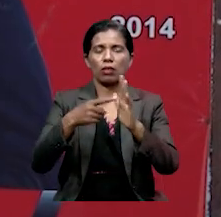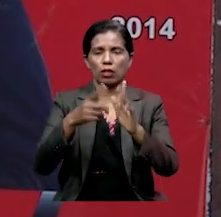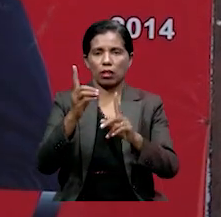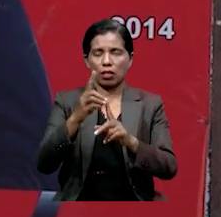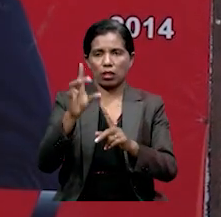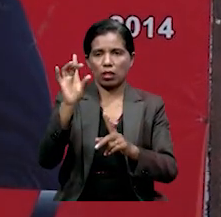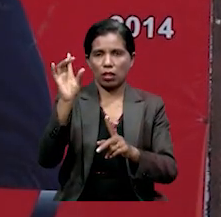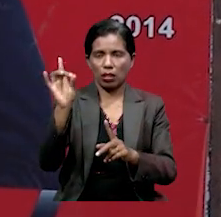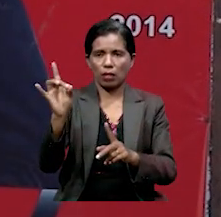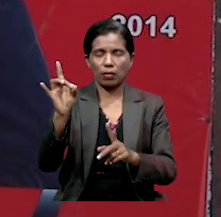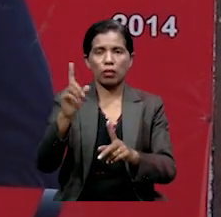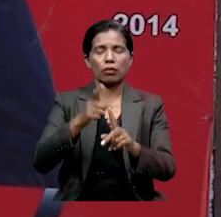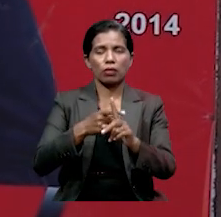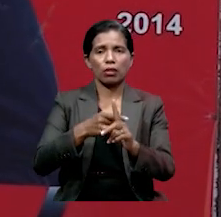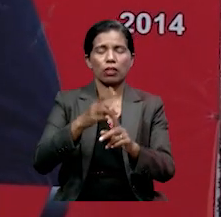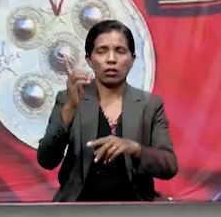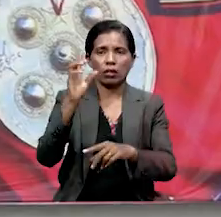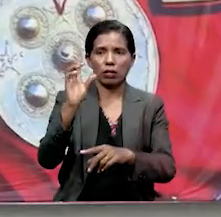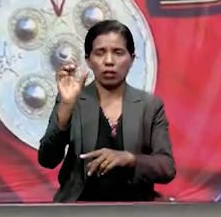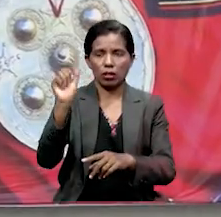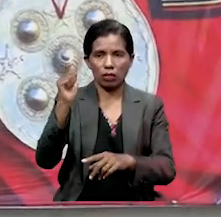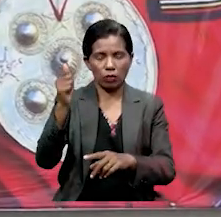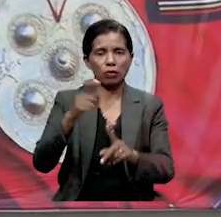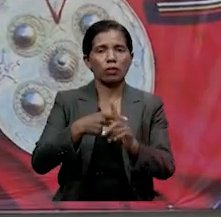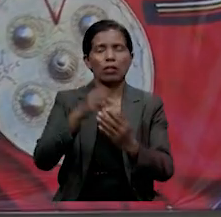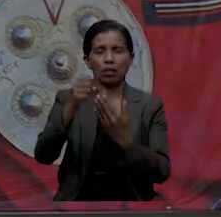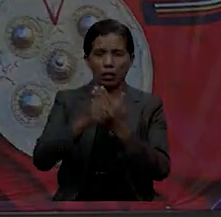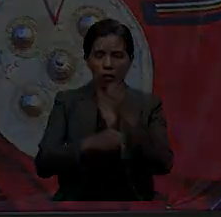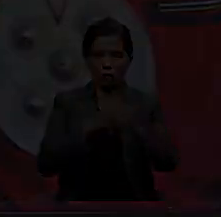husi lorong walu to lorong sanulu fulan setembro tinanem. Ekipo kobertura, Jemen.